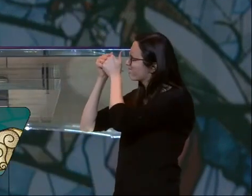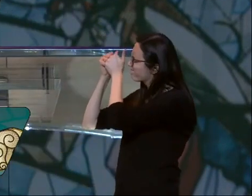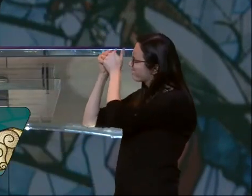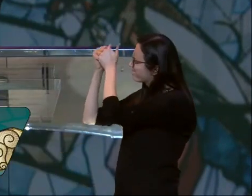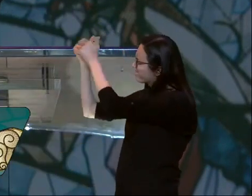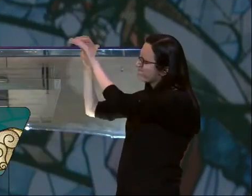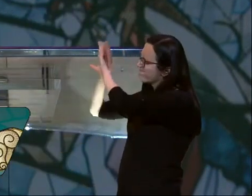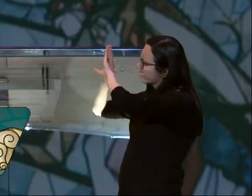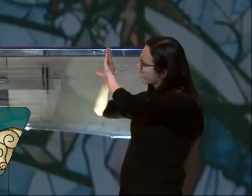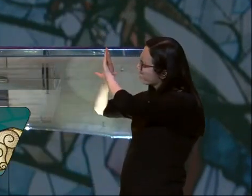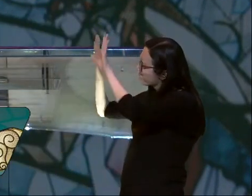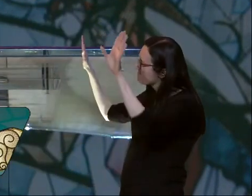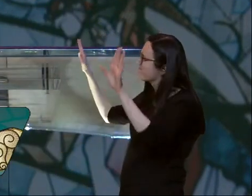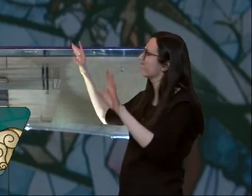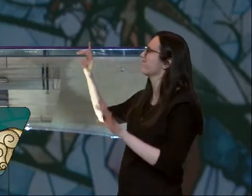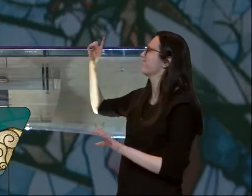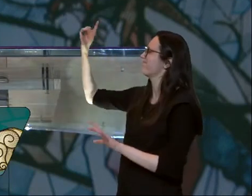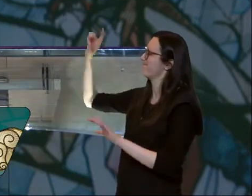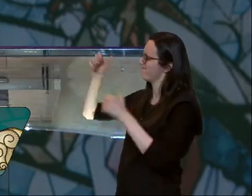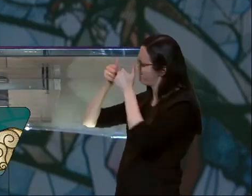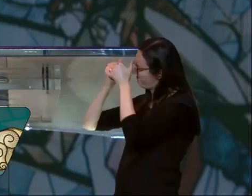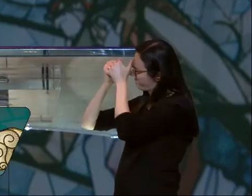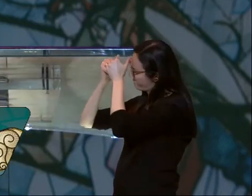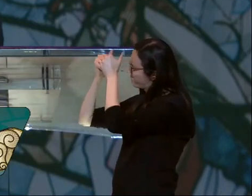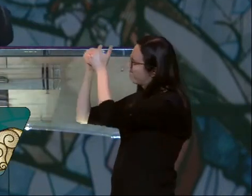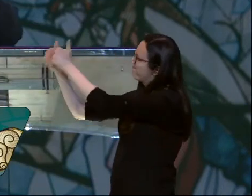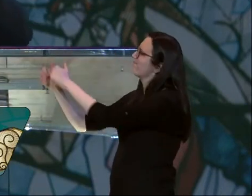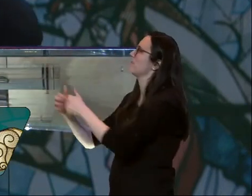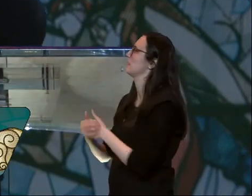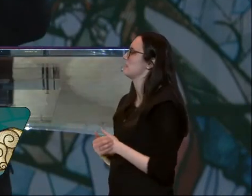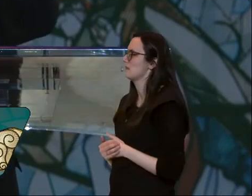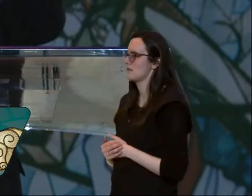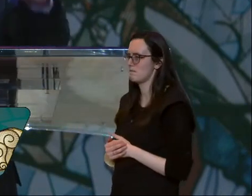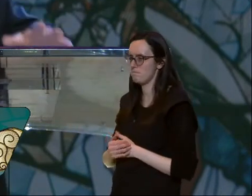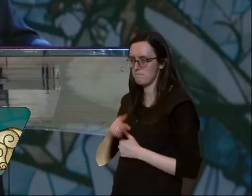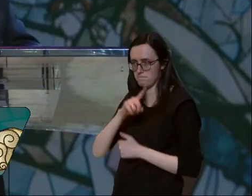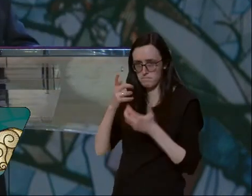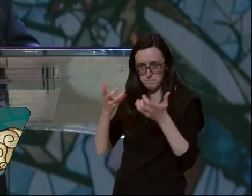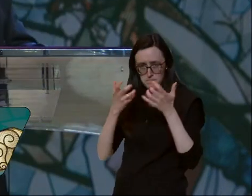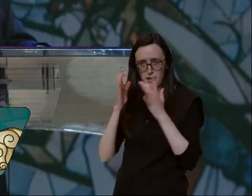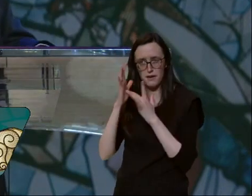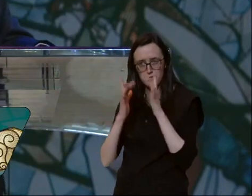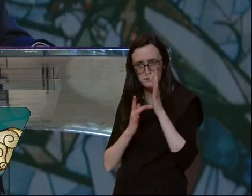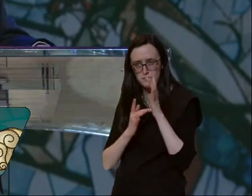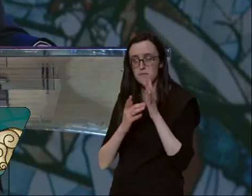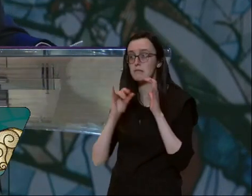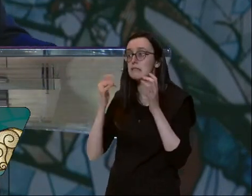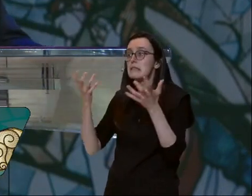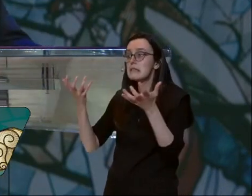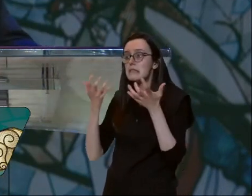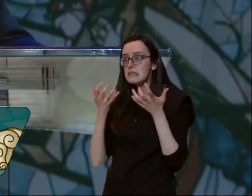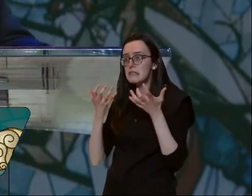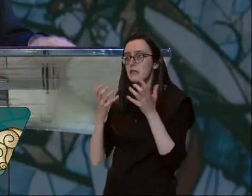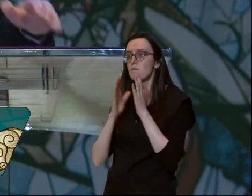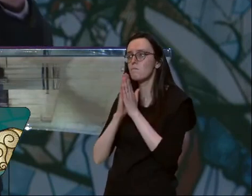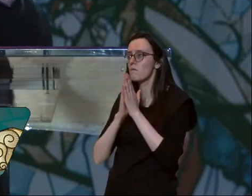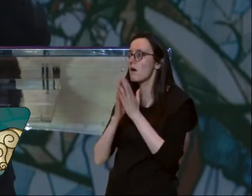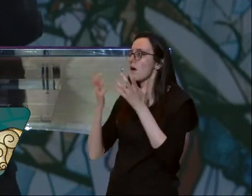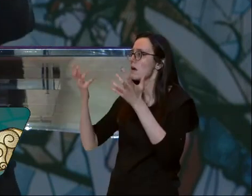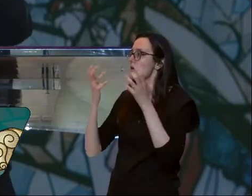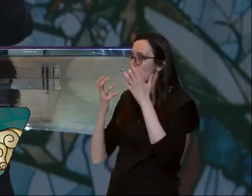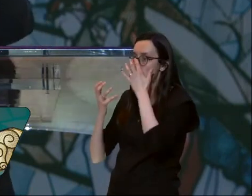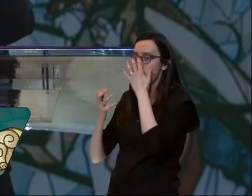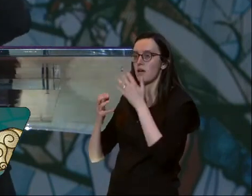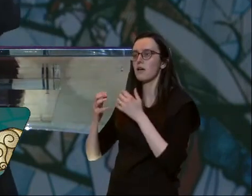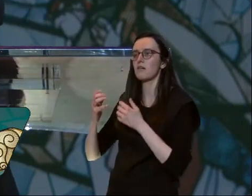agora só o Senhor. Há alguém que deseja fazer isso nesta noite? Que quer que o